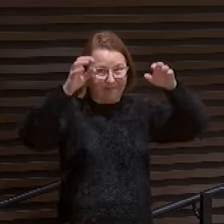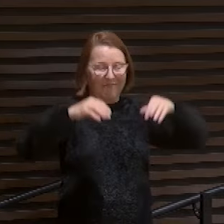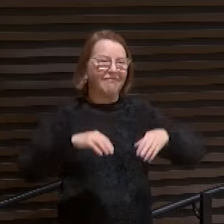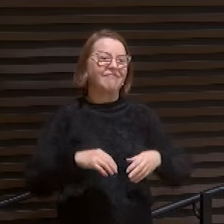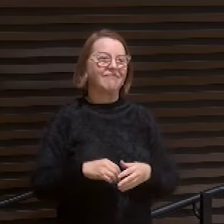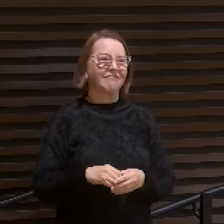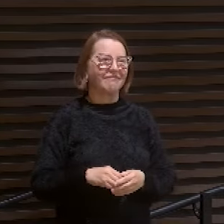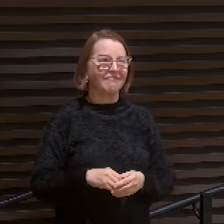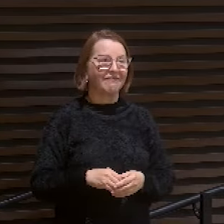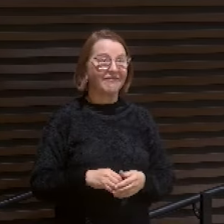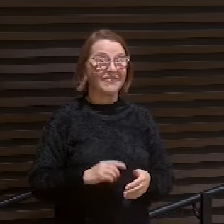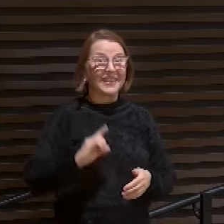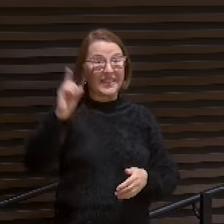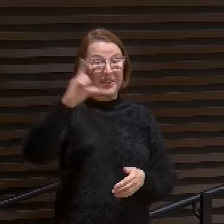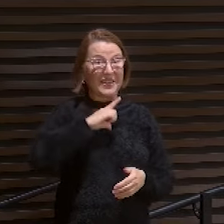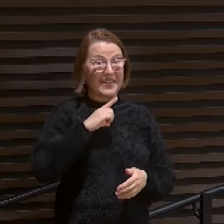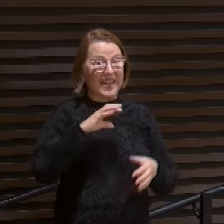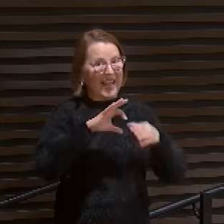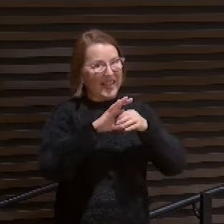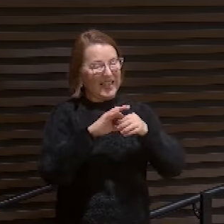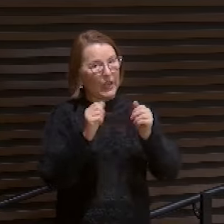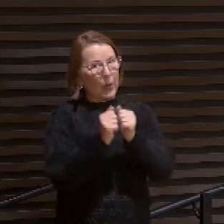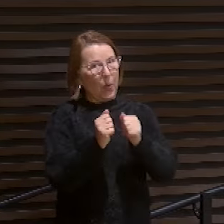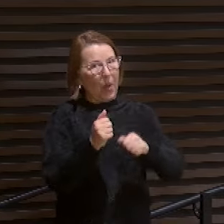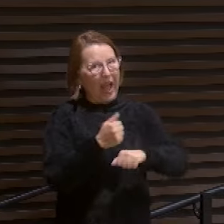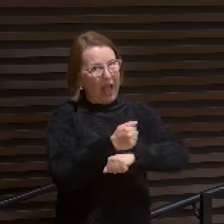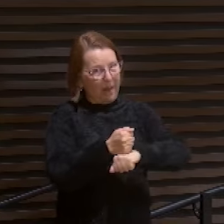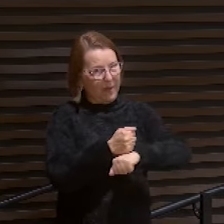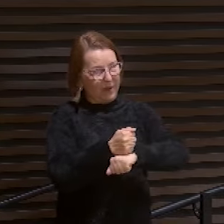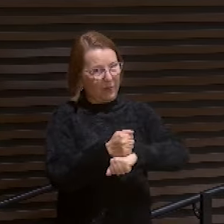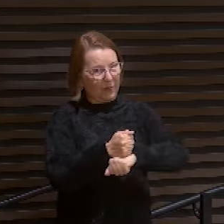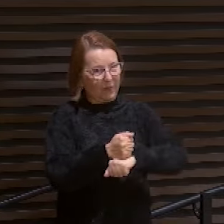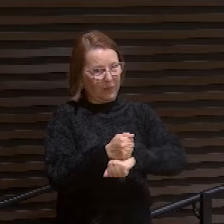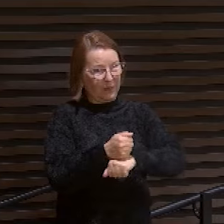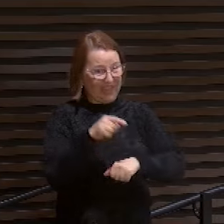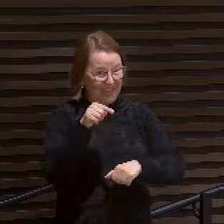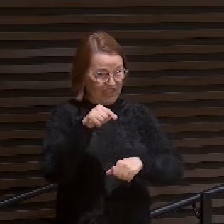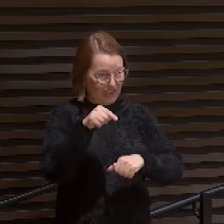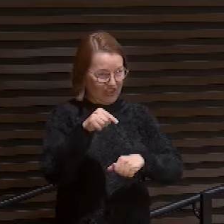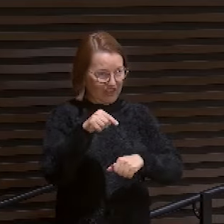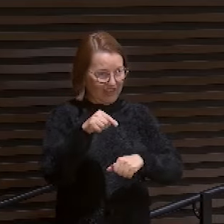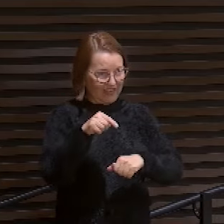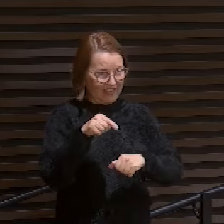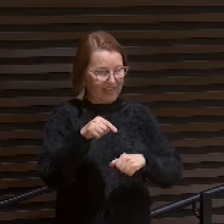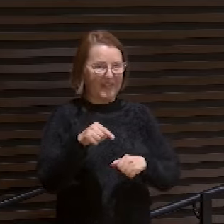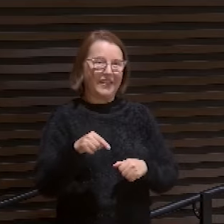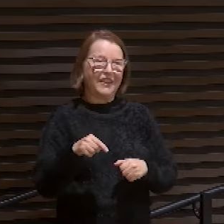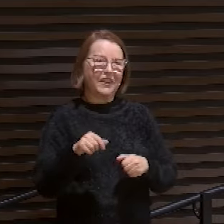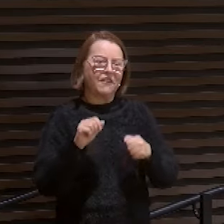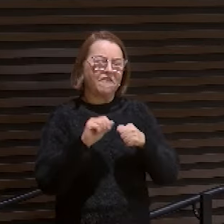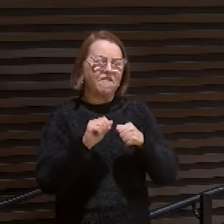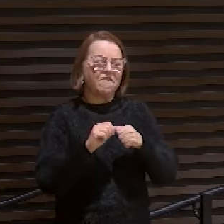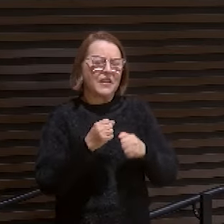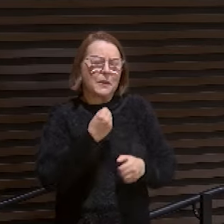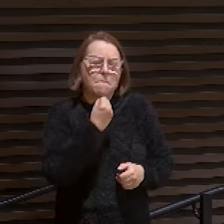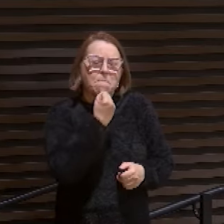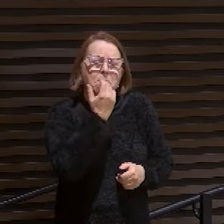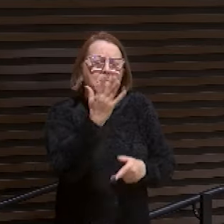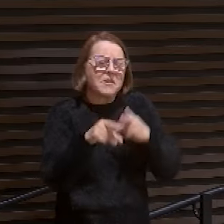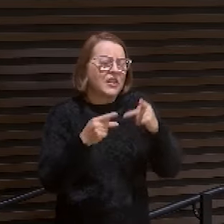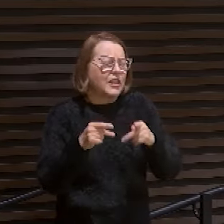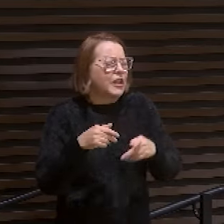Ele tem uma aliança com Abraão. Em ti farei benditas todas as famílias da